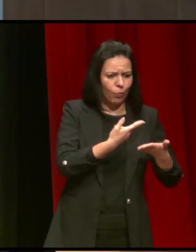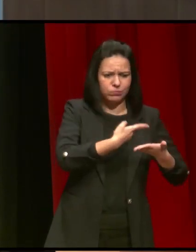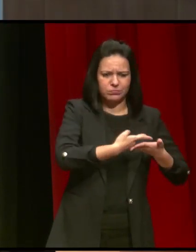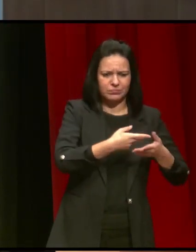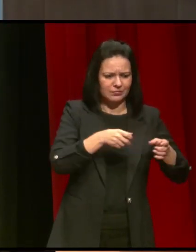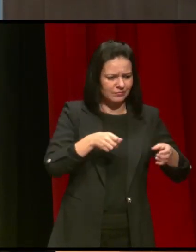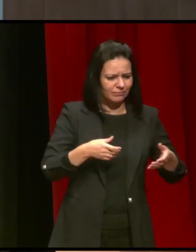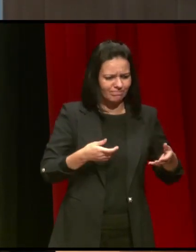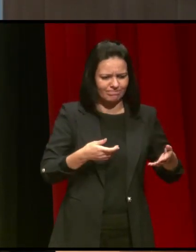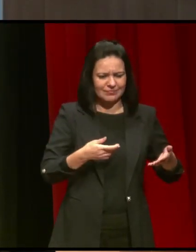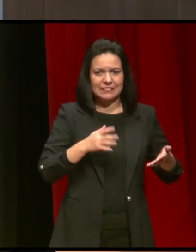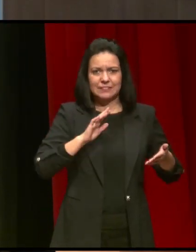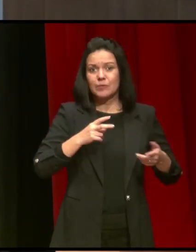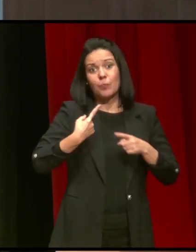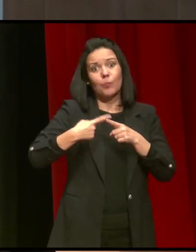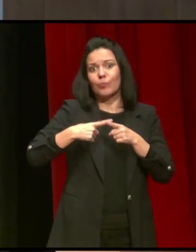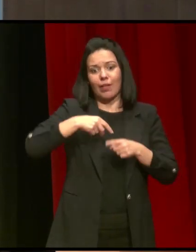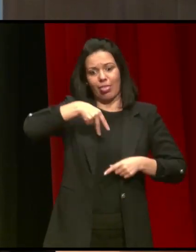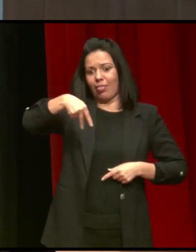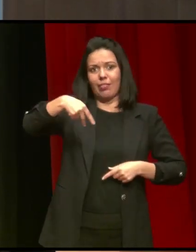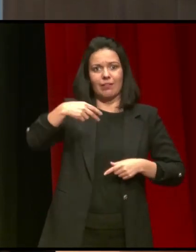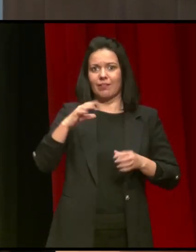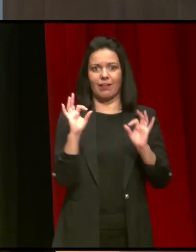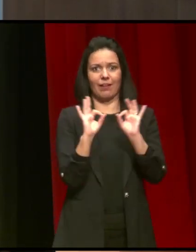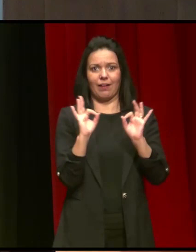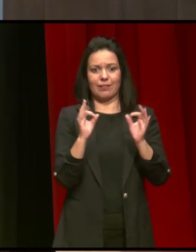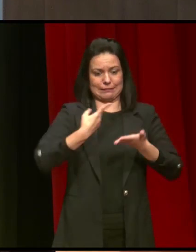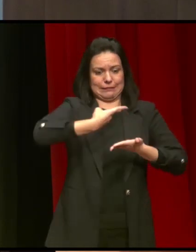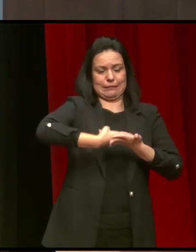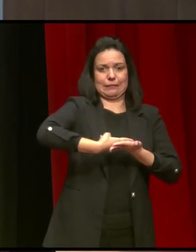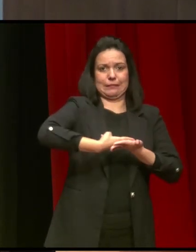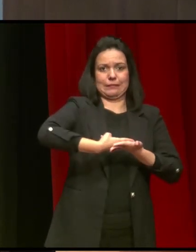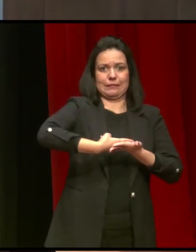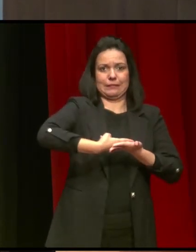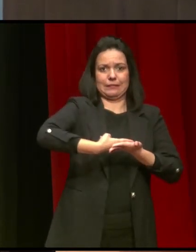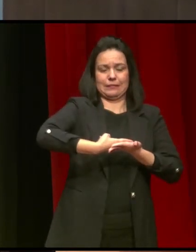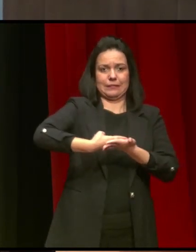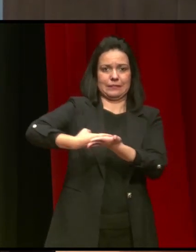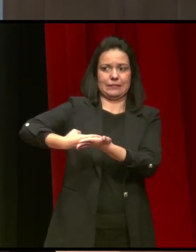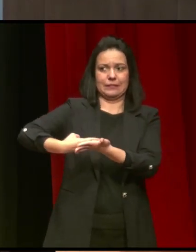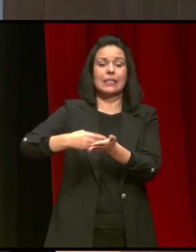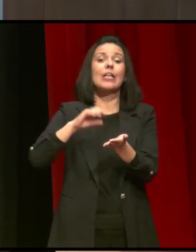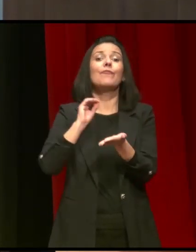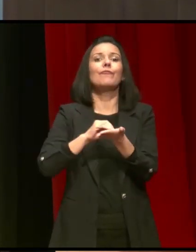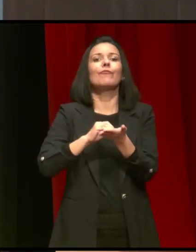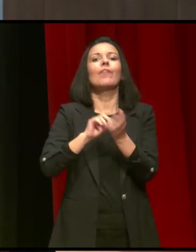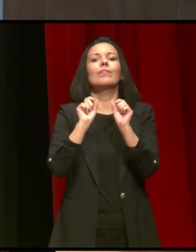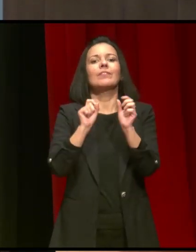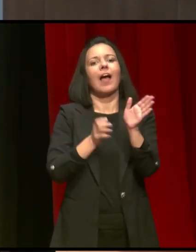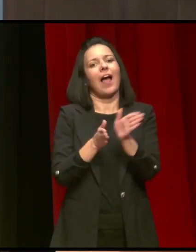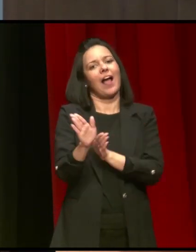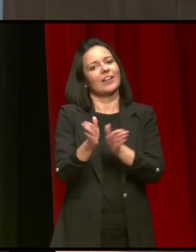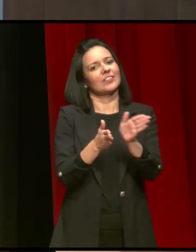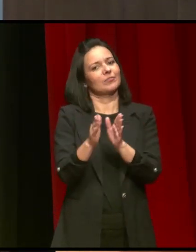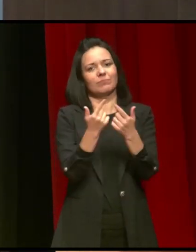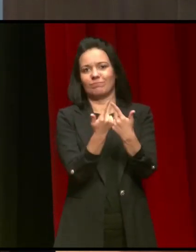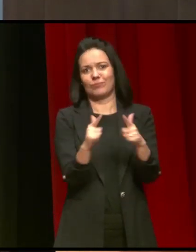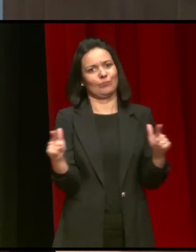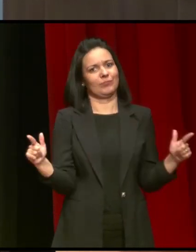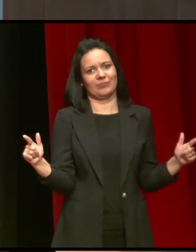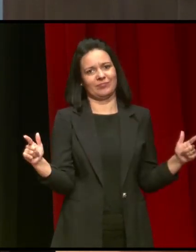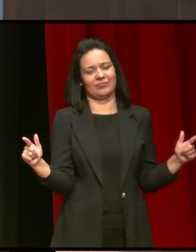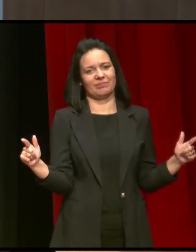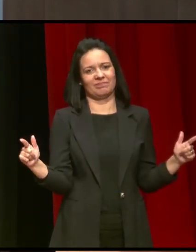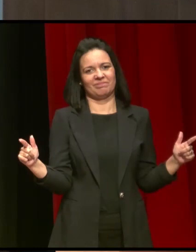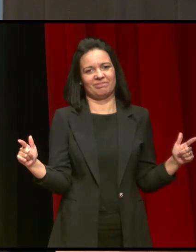cama, deitado, né? Vocês já pensaram em passar com uma pessoa deitada, numa porta? É acessibilidade, exatamente,